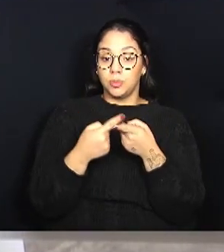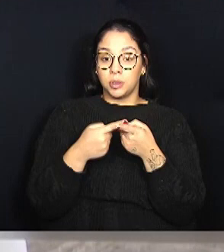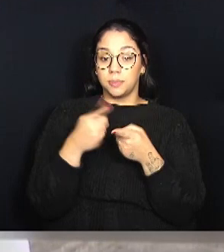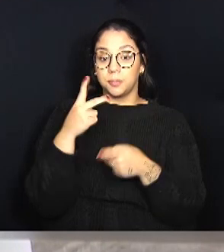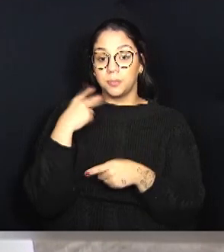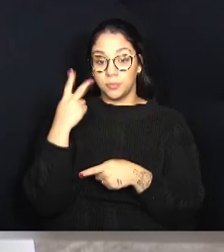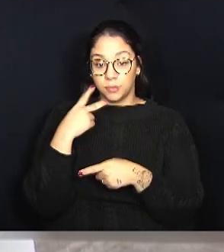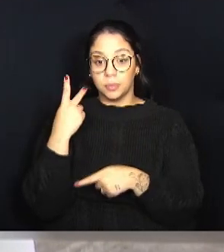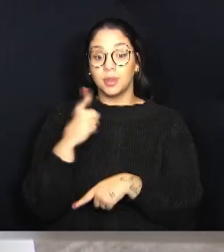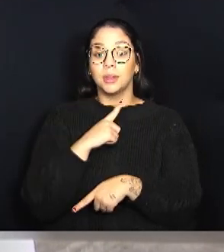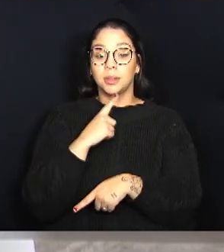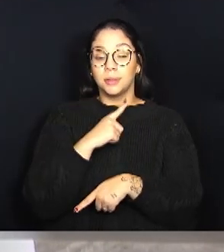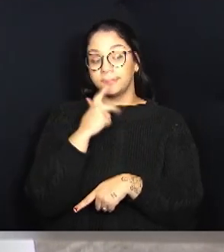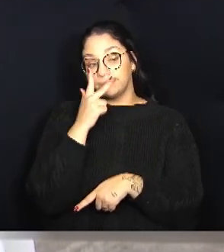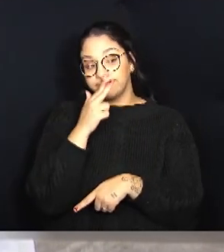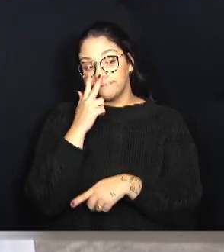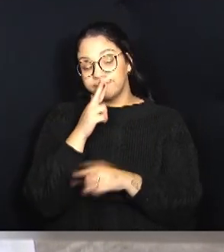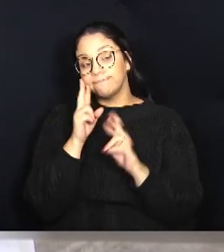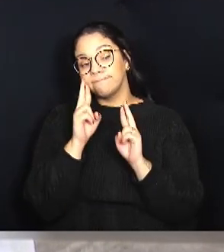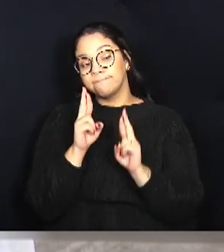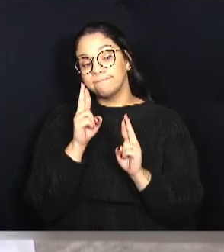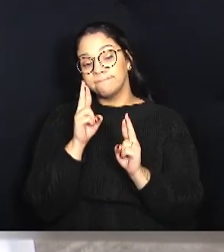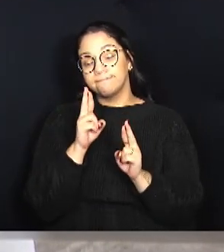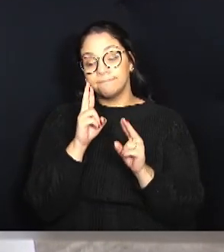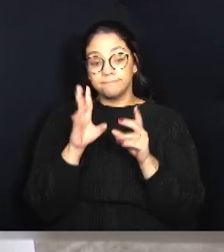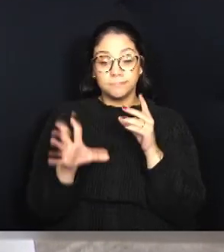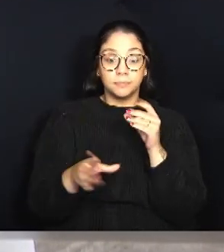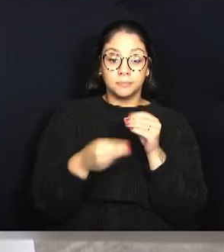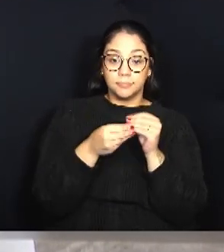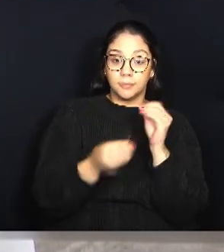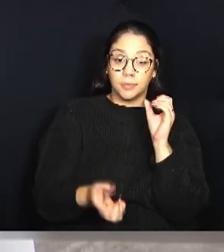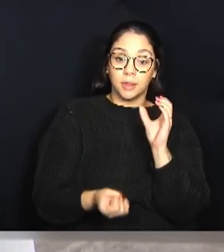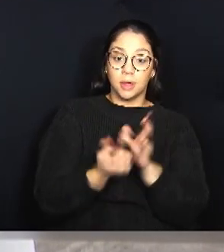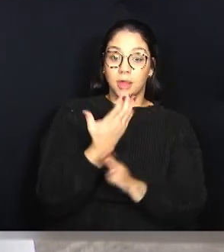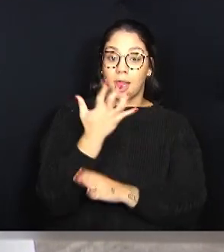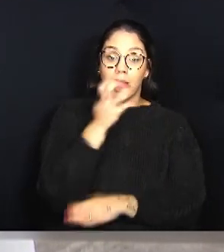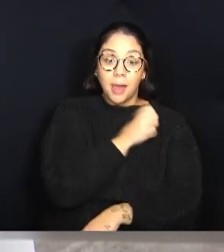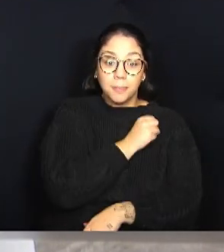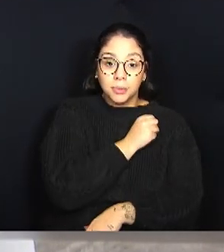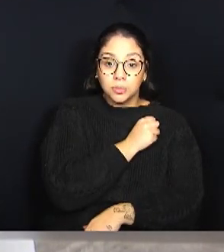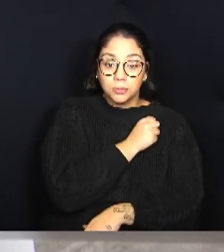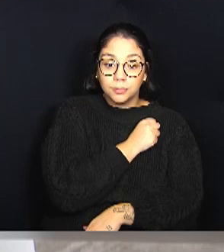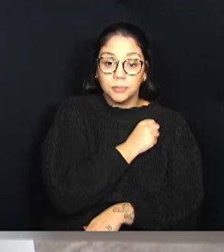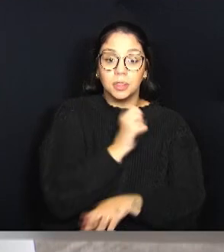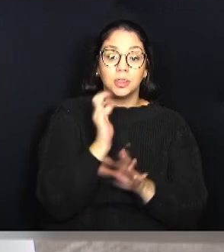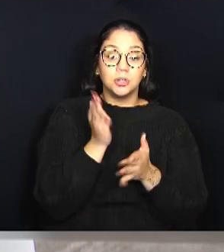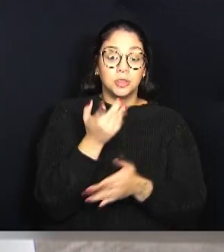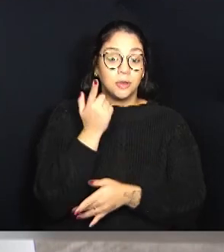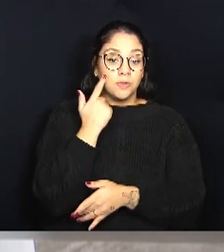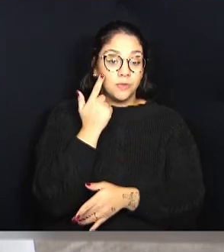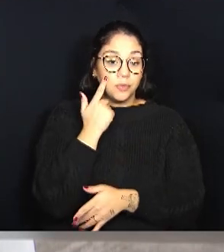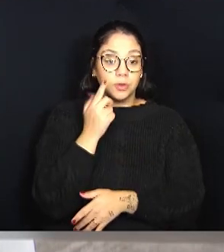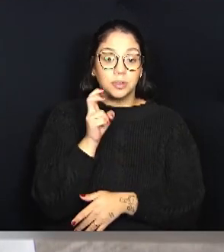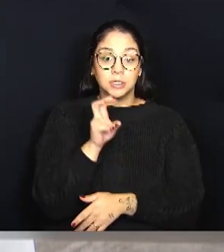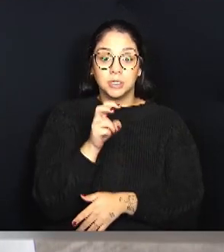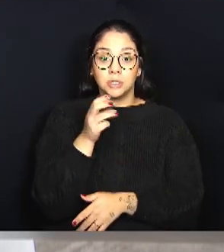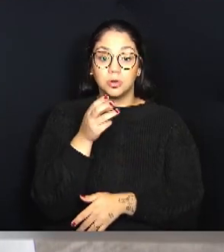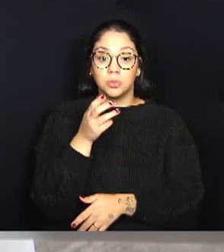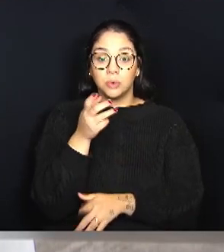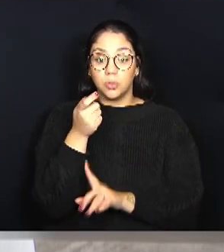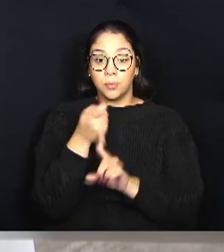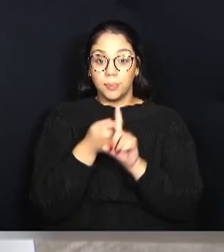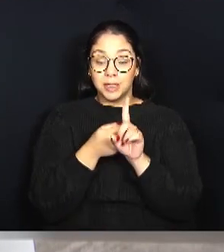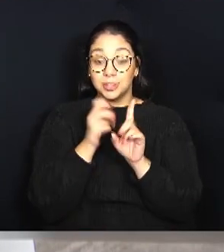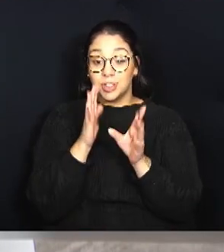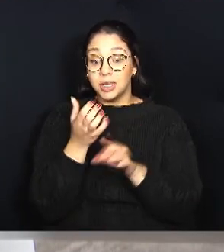eles têm uma expectativa que essas emendas saiam o mais rápido possível. E vimos aí, com 5 meses, estamos entrando no 6º